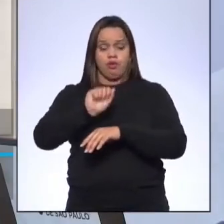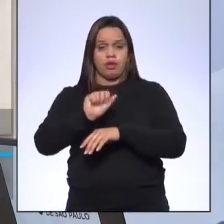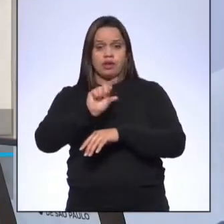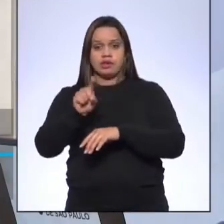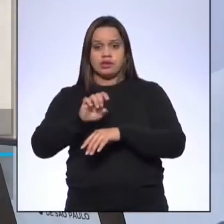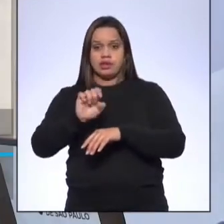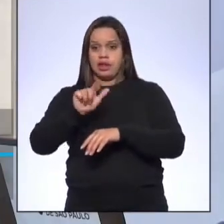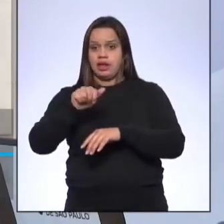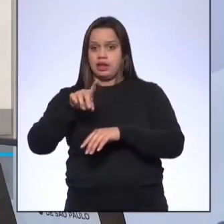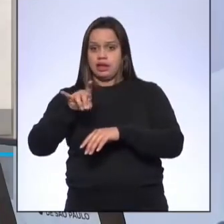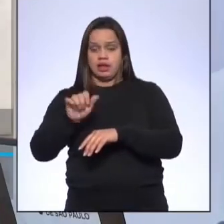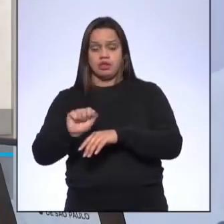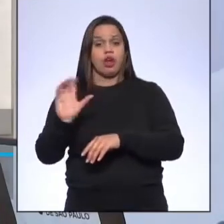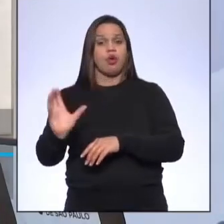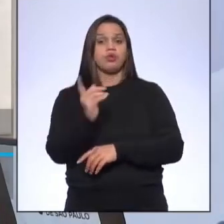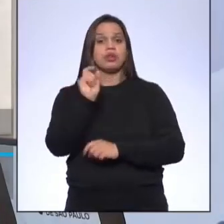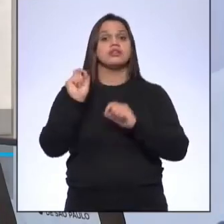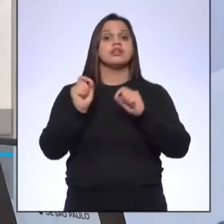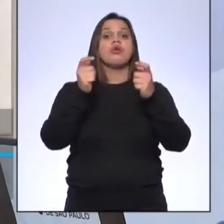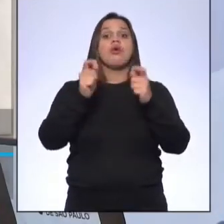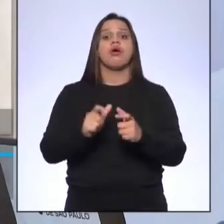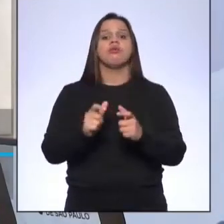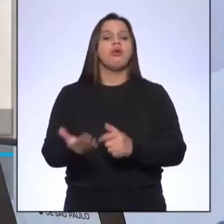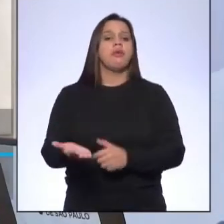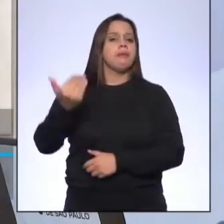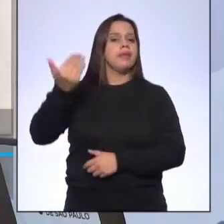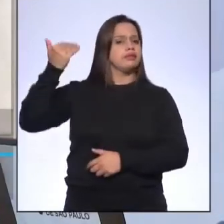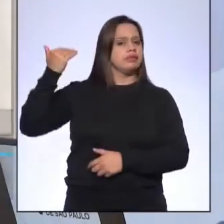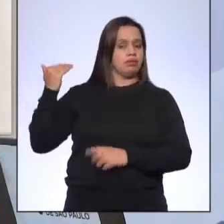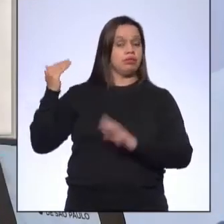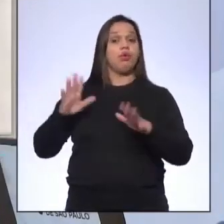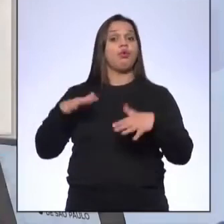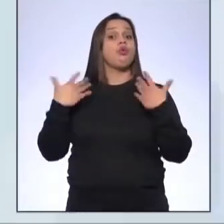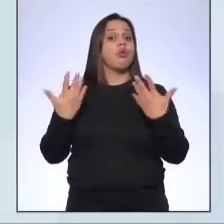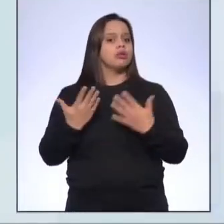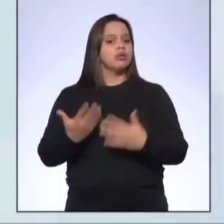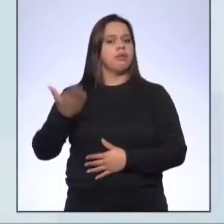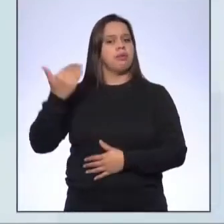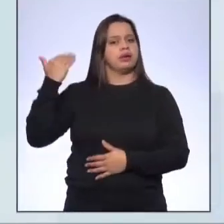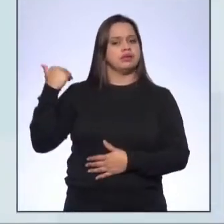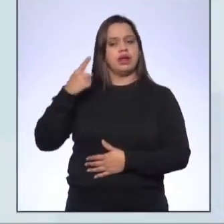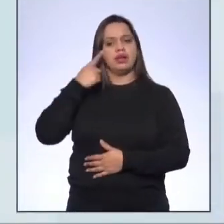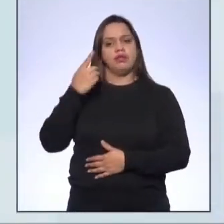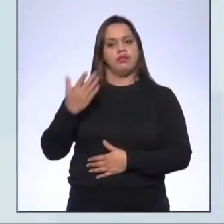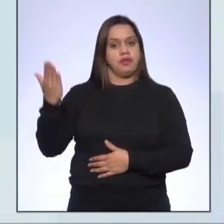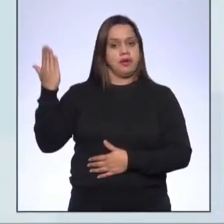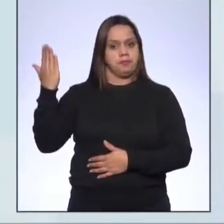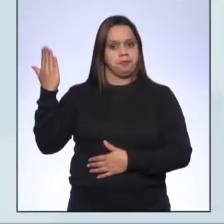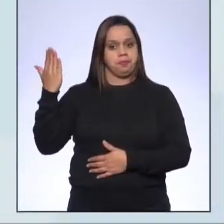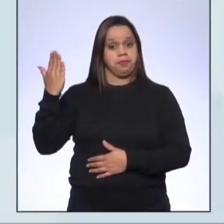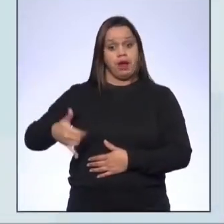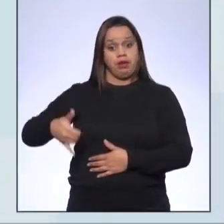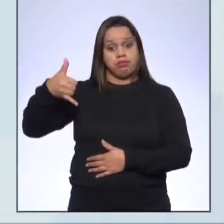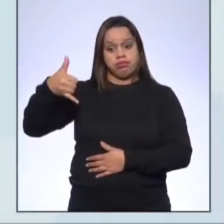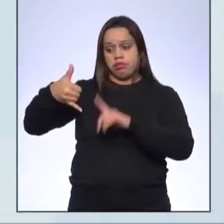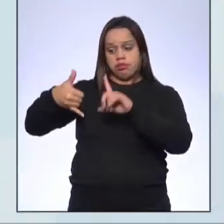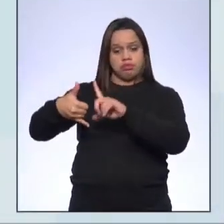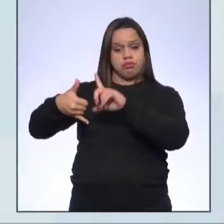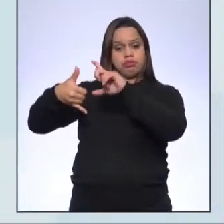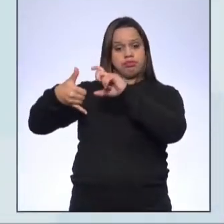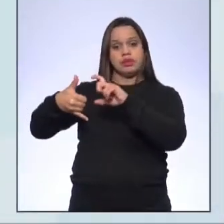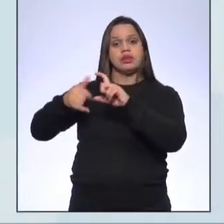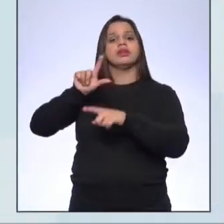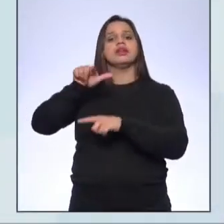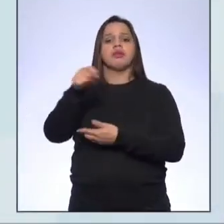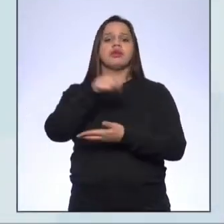o simple past? It is used to describe. Nós vamos pôr lá no PPT, você dá um print na tela, depois você escreve no seu